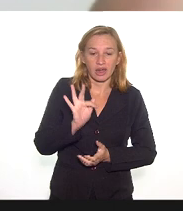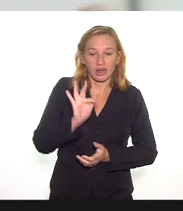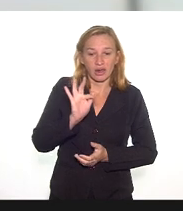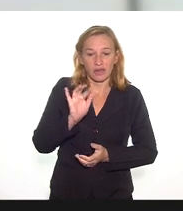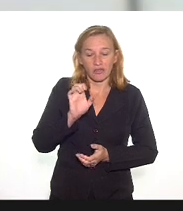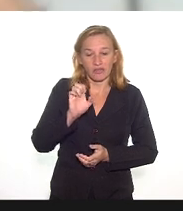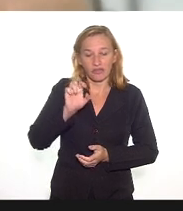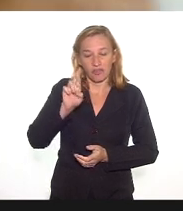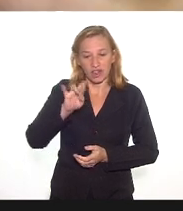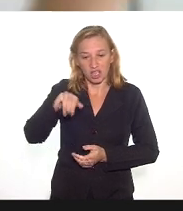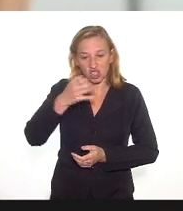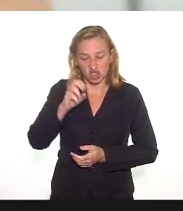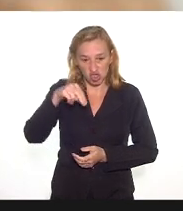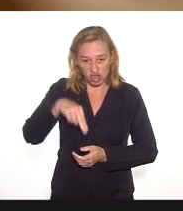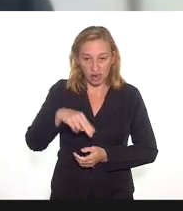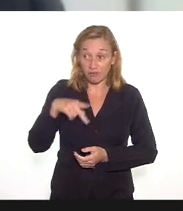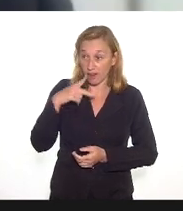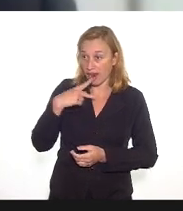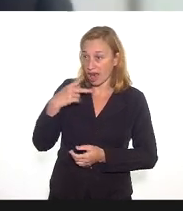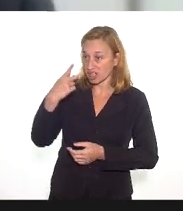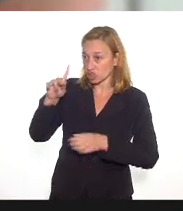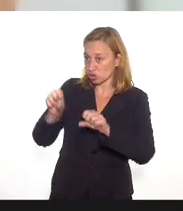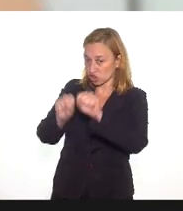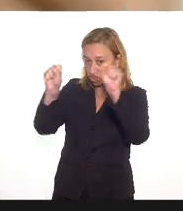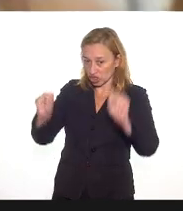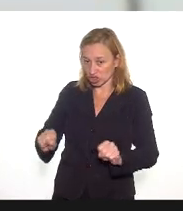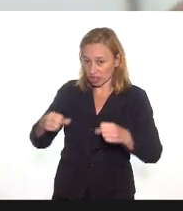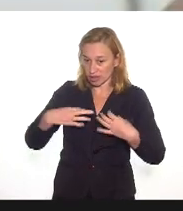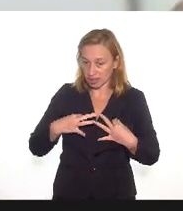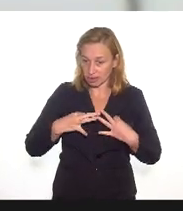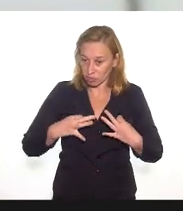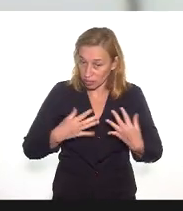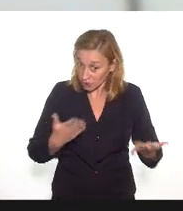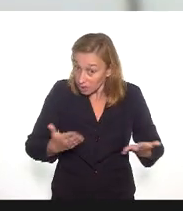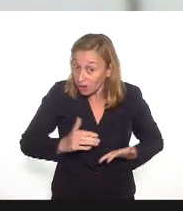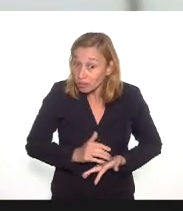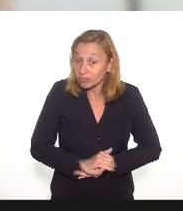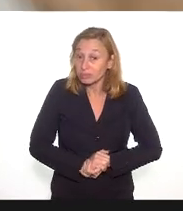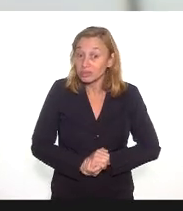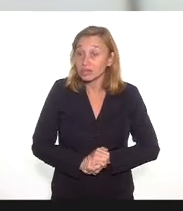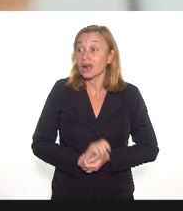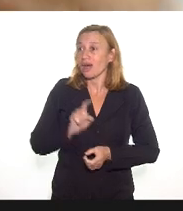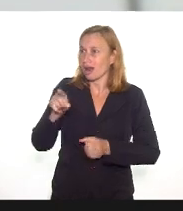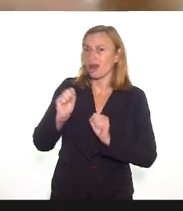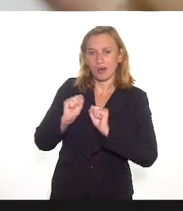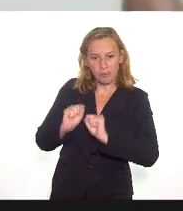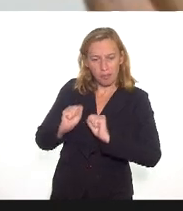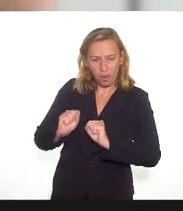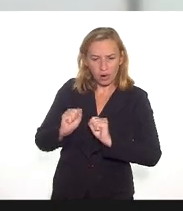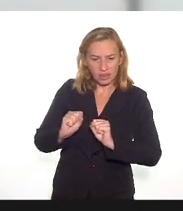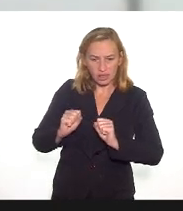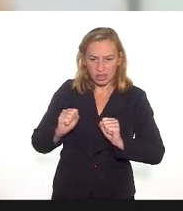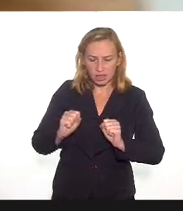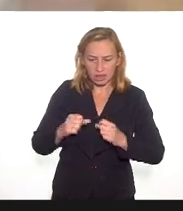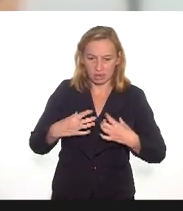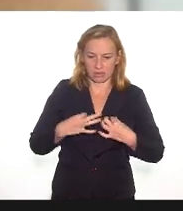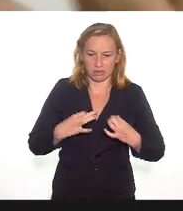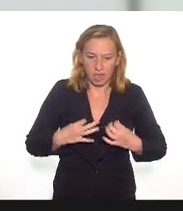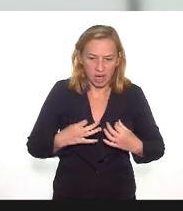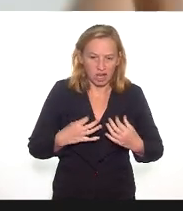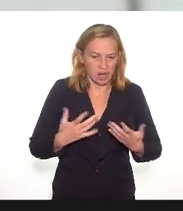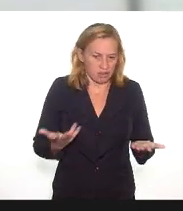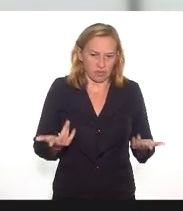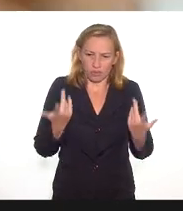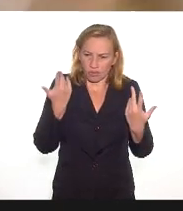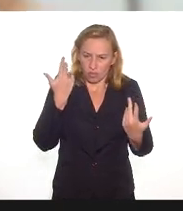dizer que coloca seu sistema à disposição, ela pode colocar à vontade, porque não vai rodar o que a gente